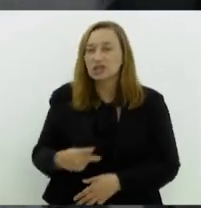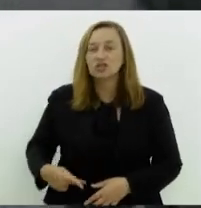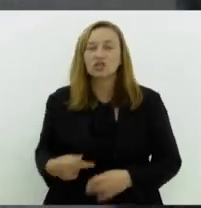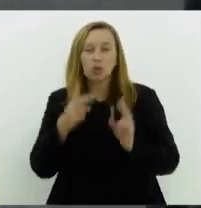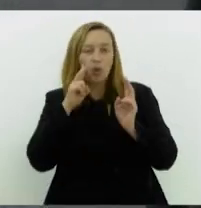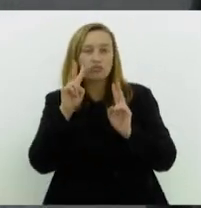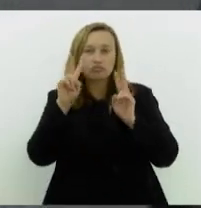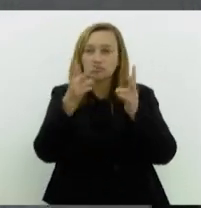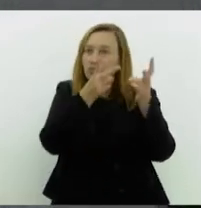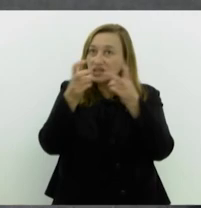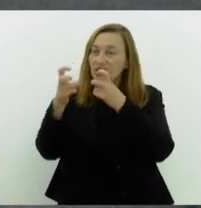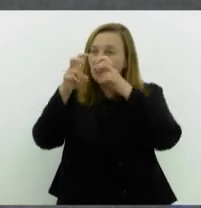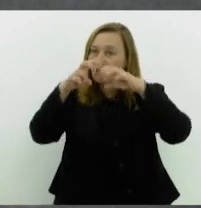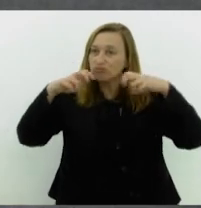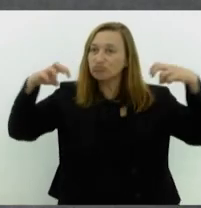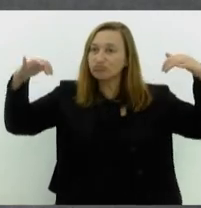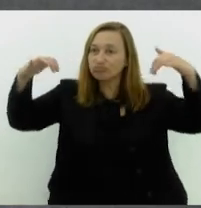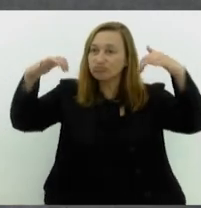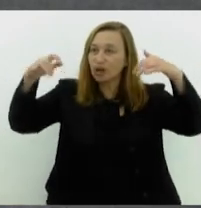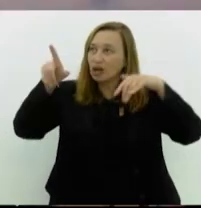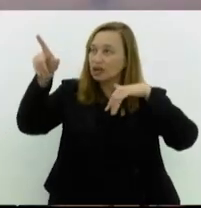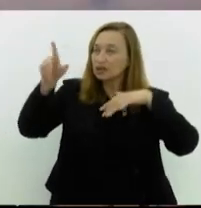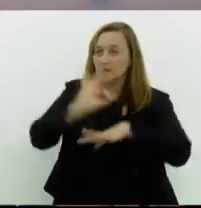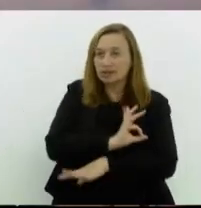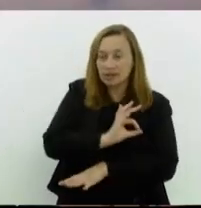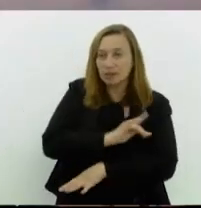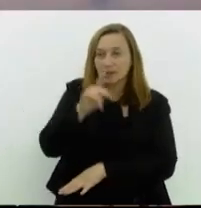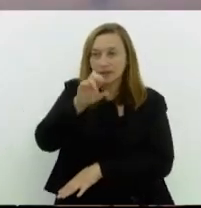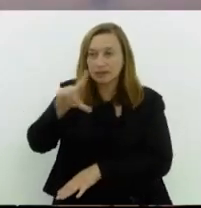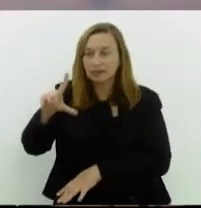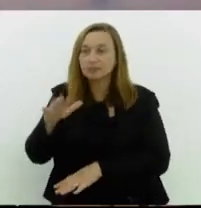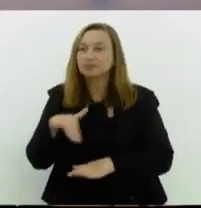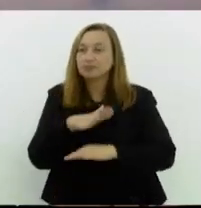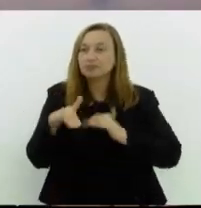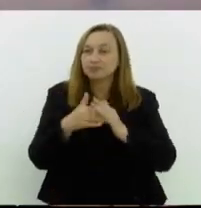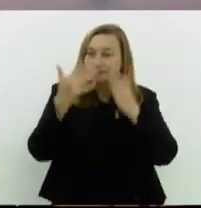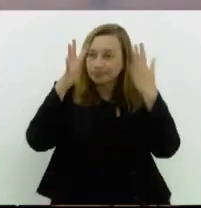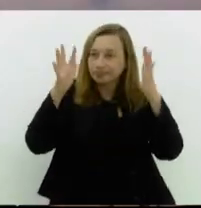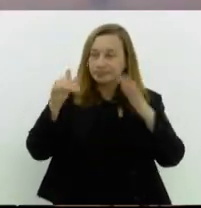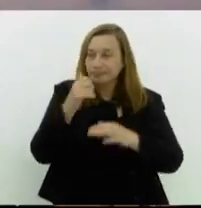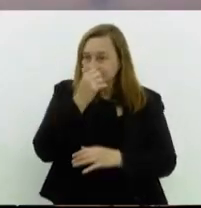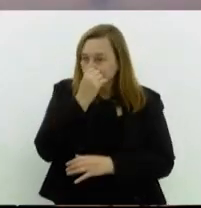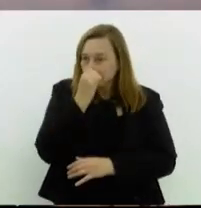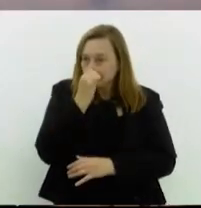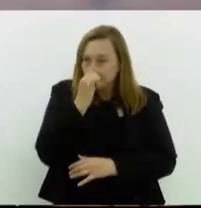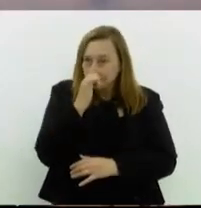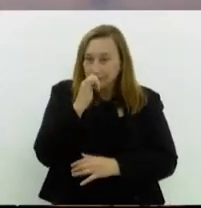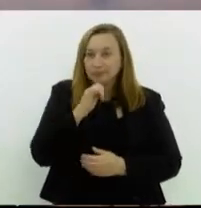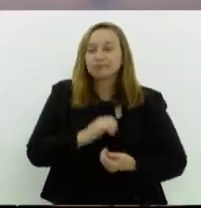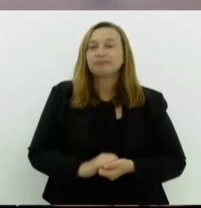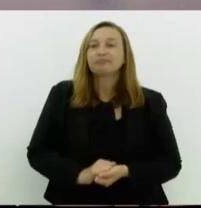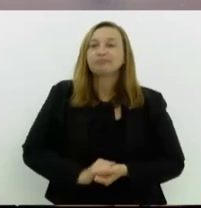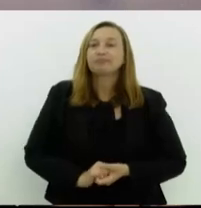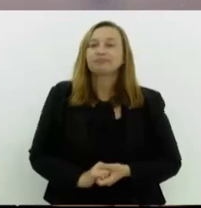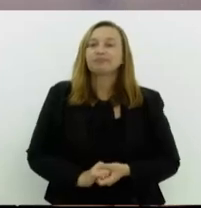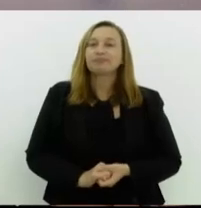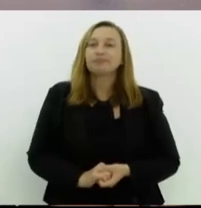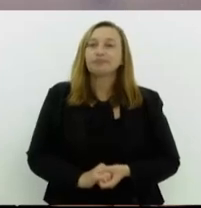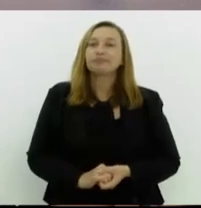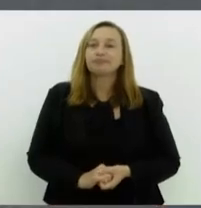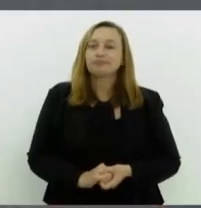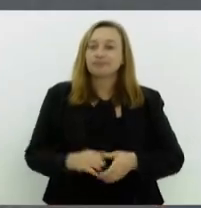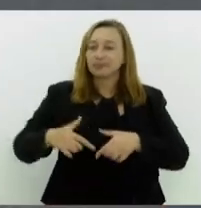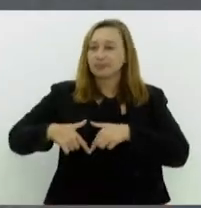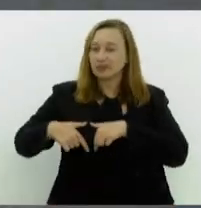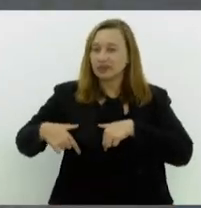tem as galerias lotadas de policiais penais, todos estampando esse decalque aqui, que eu também estou estampando